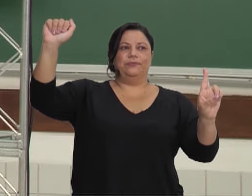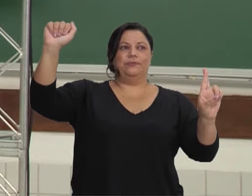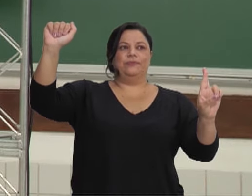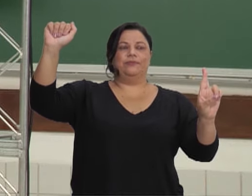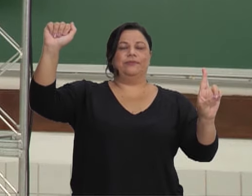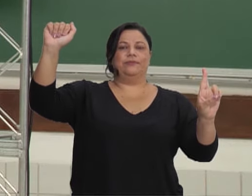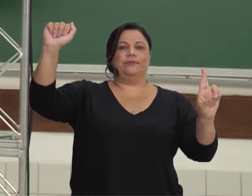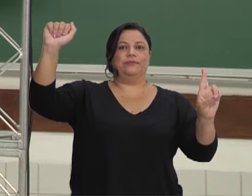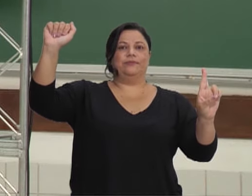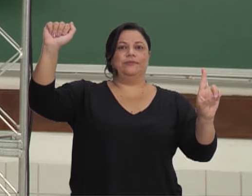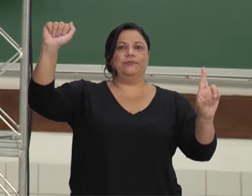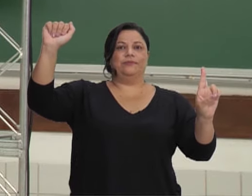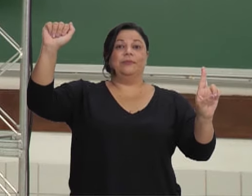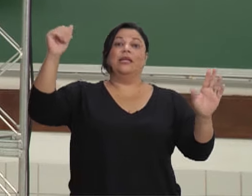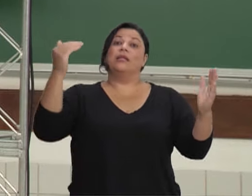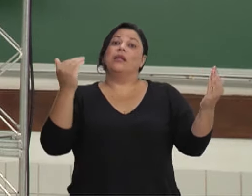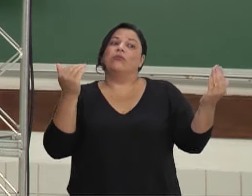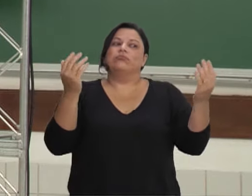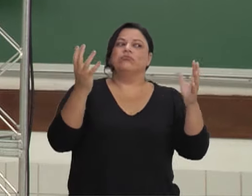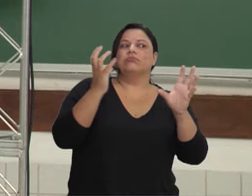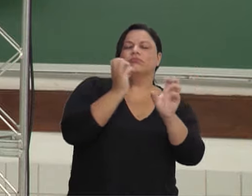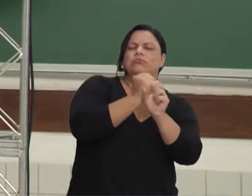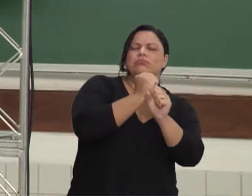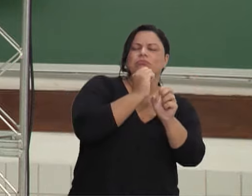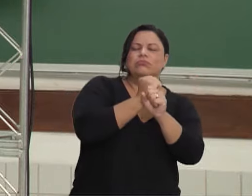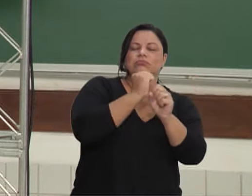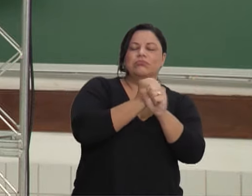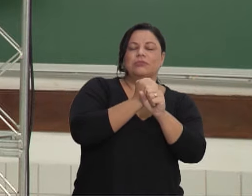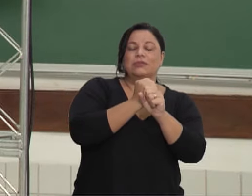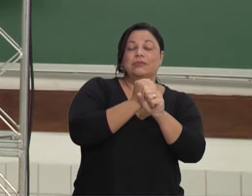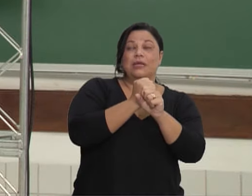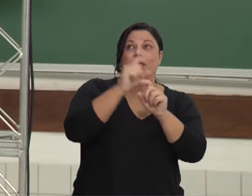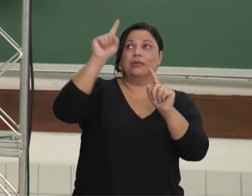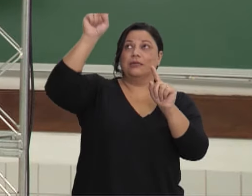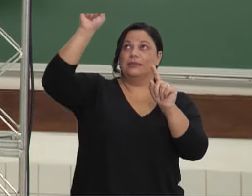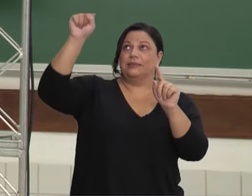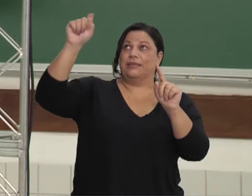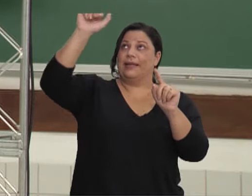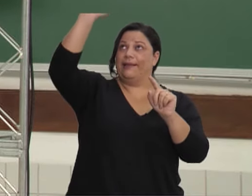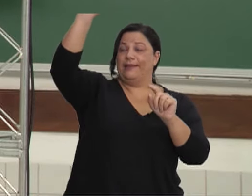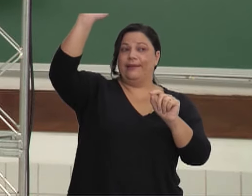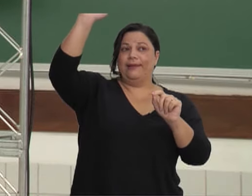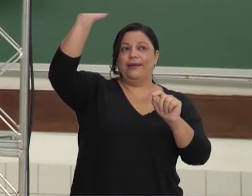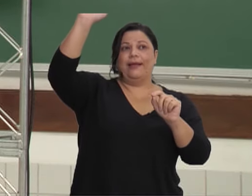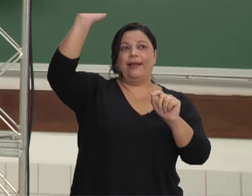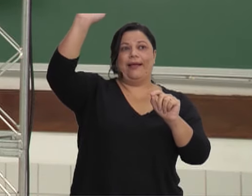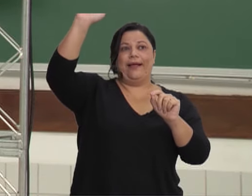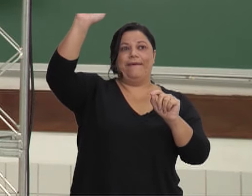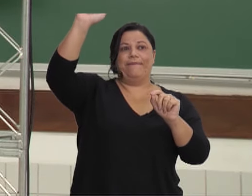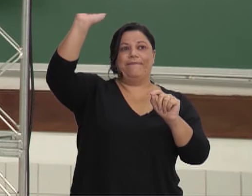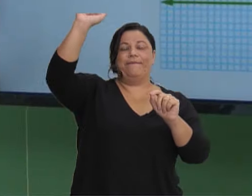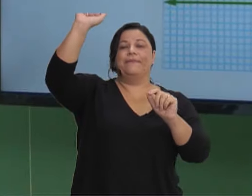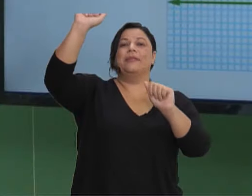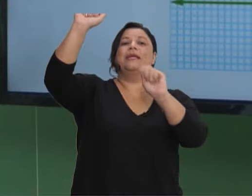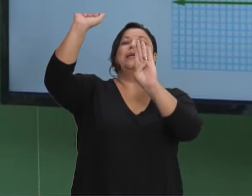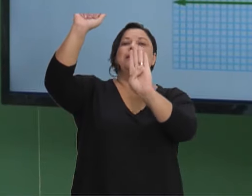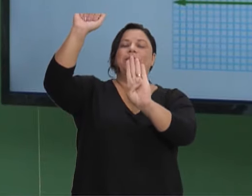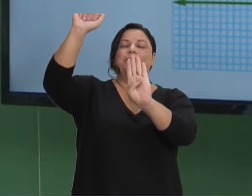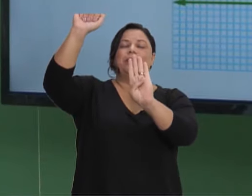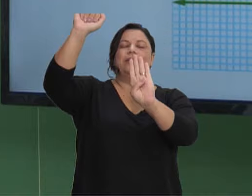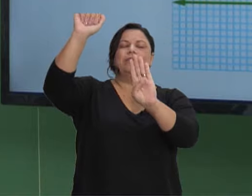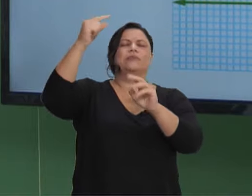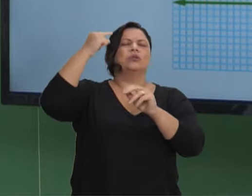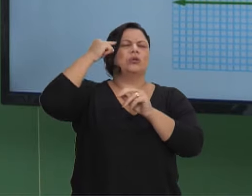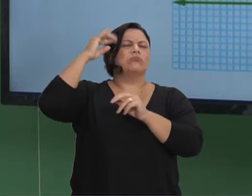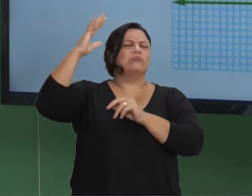a gente vai como se fosse calcular a distância entre A e B. Então, mais ou menos, já dá para